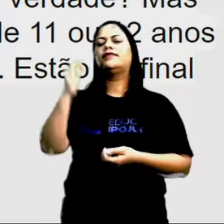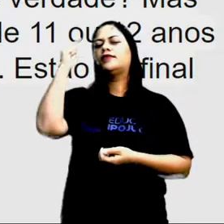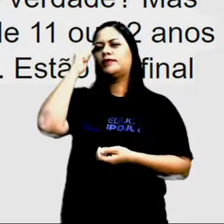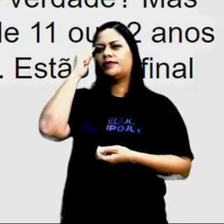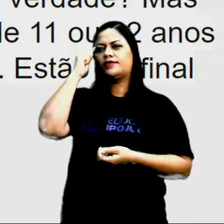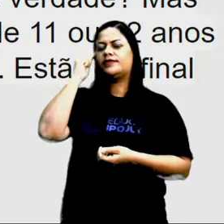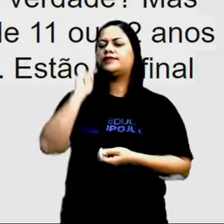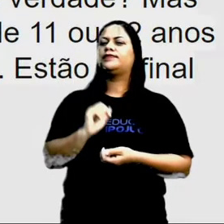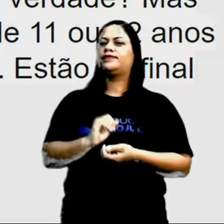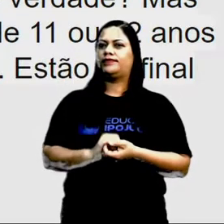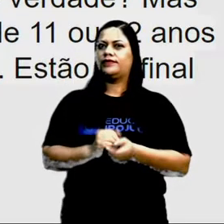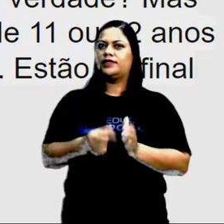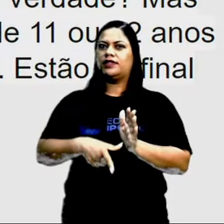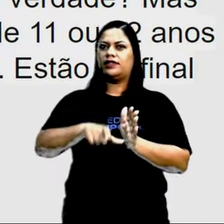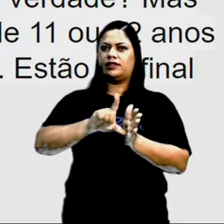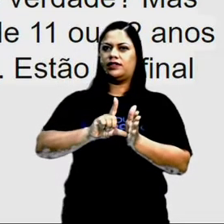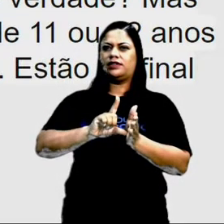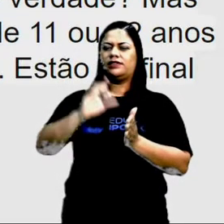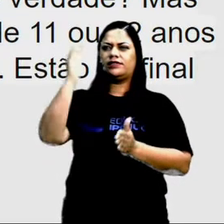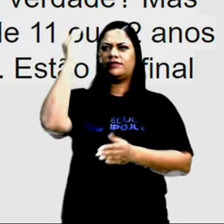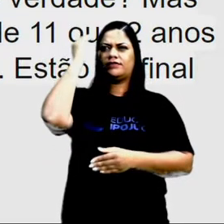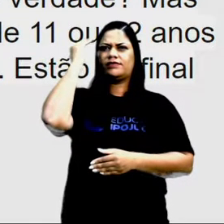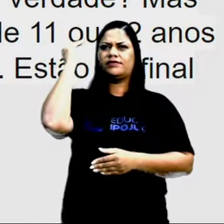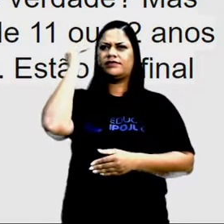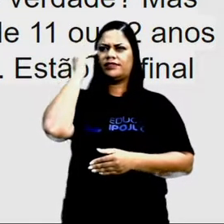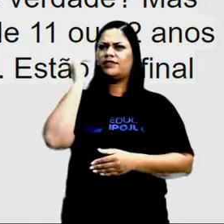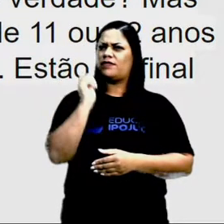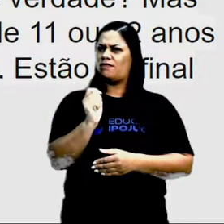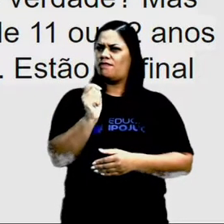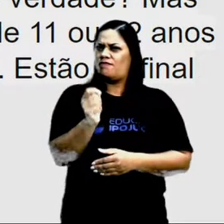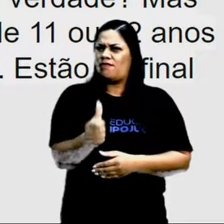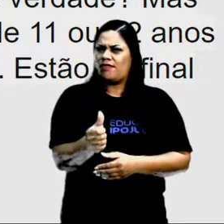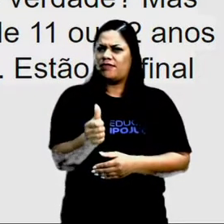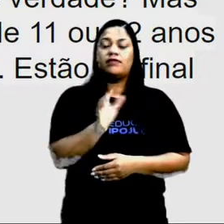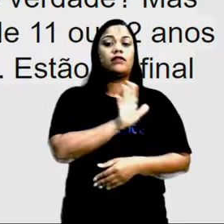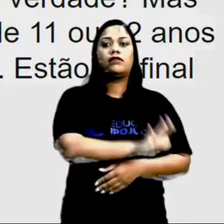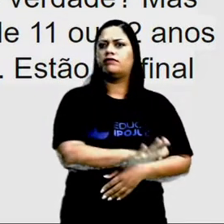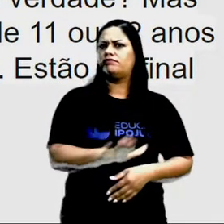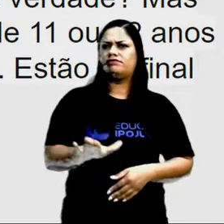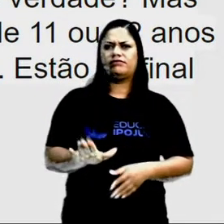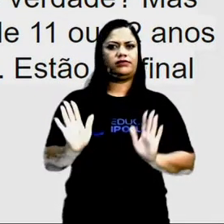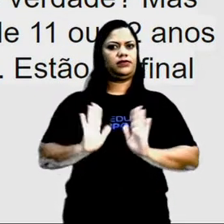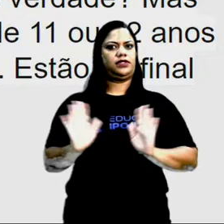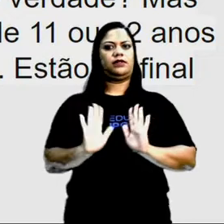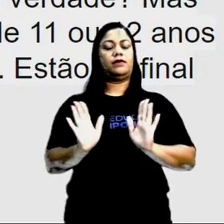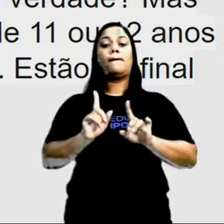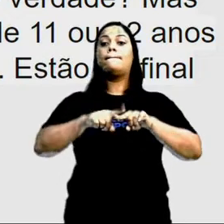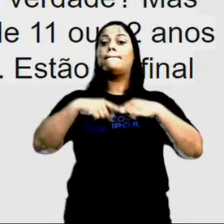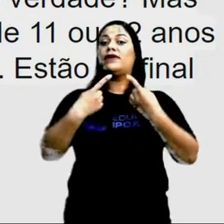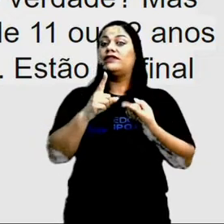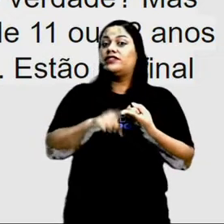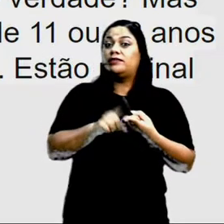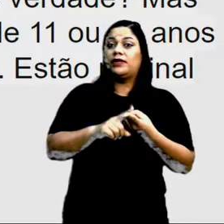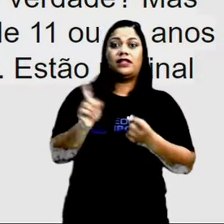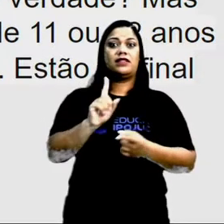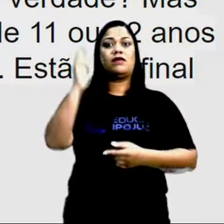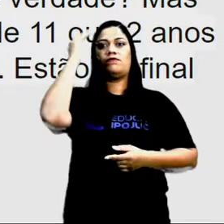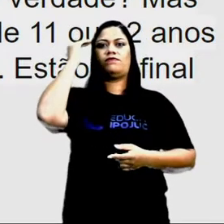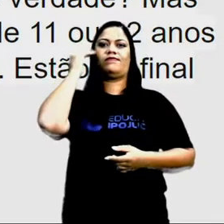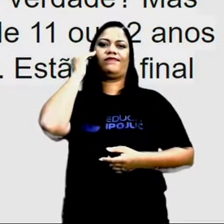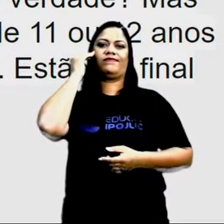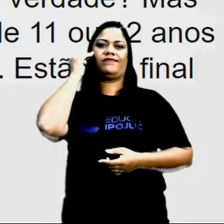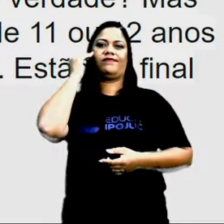Pensando nisso, pré-adolescente significa que a pessoa não é mais criança, mas também não é